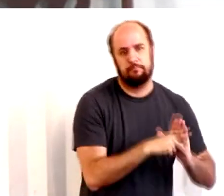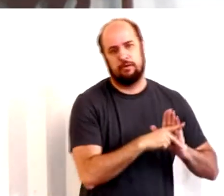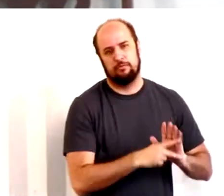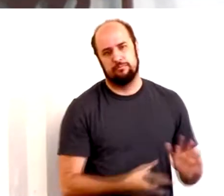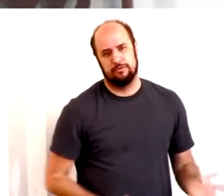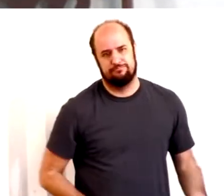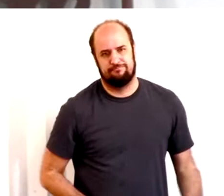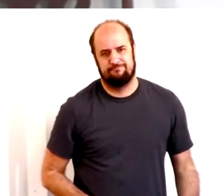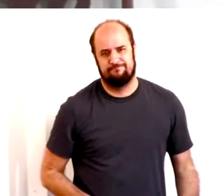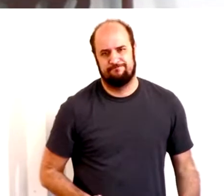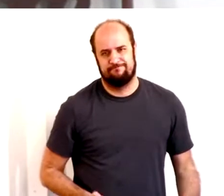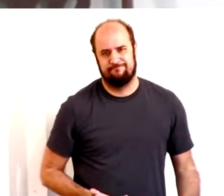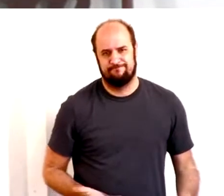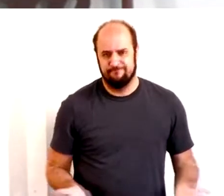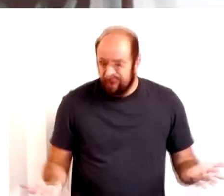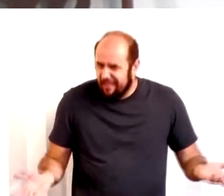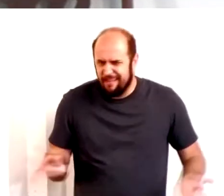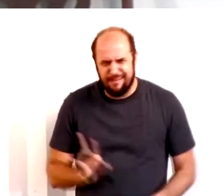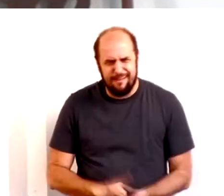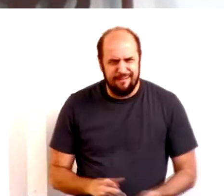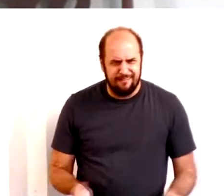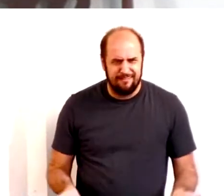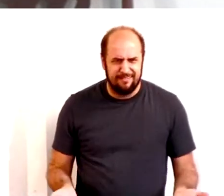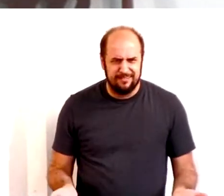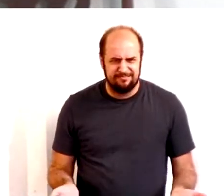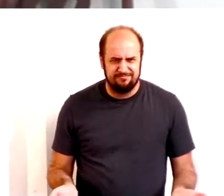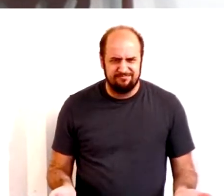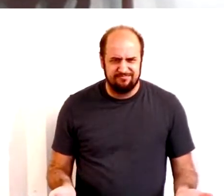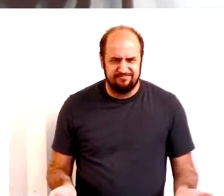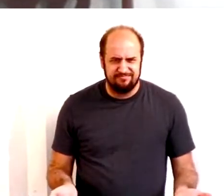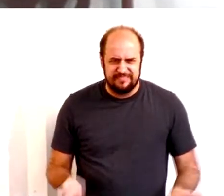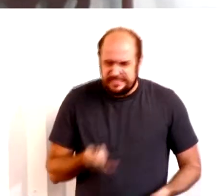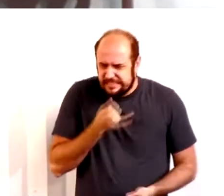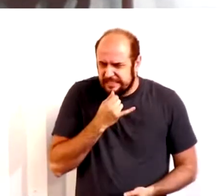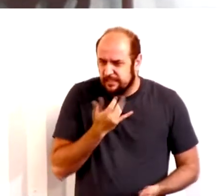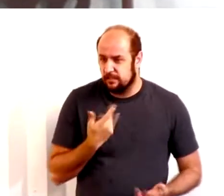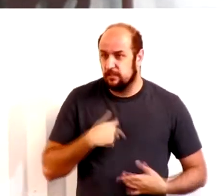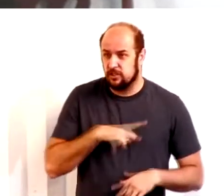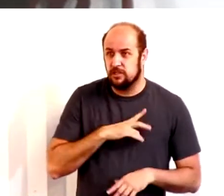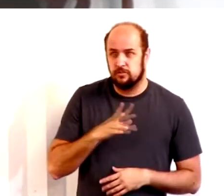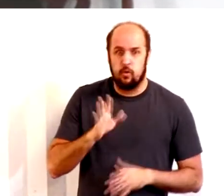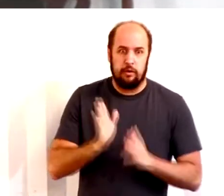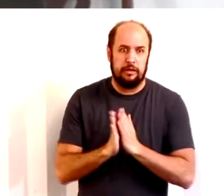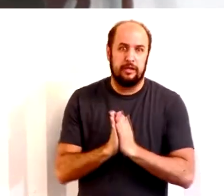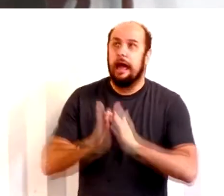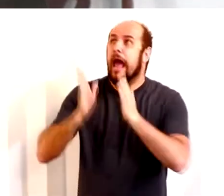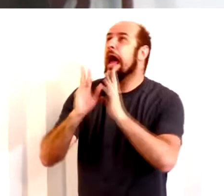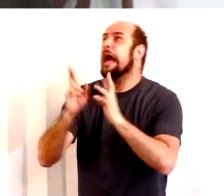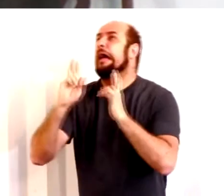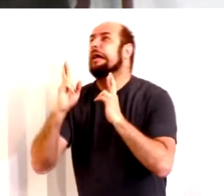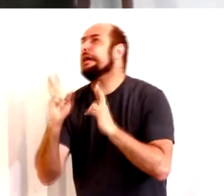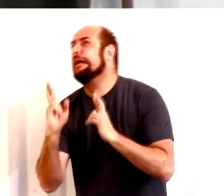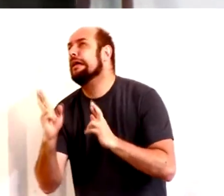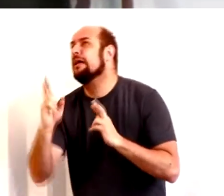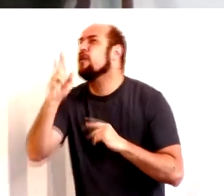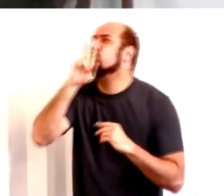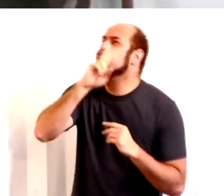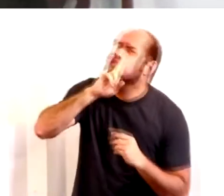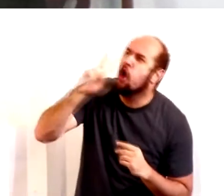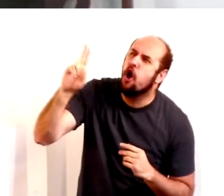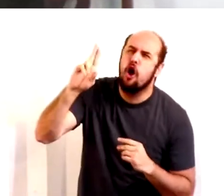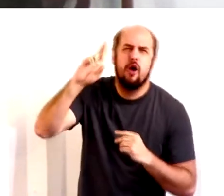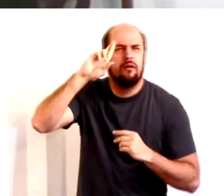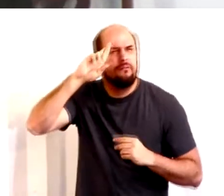vontade. Não é mesmo? Nós pedimos: Senhor, em teu nome,